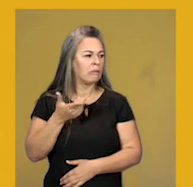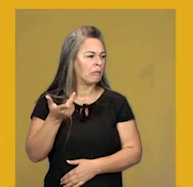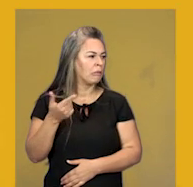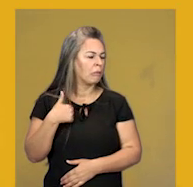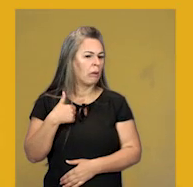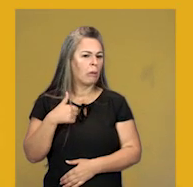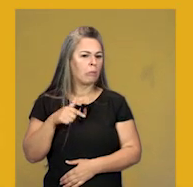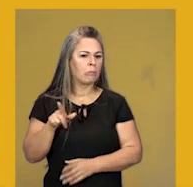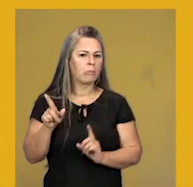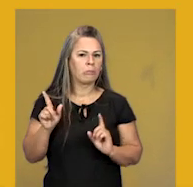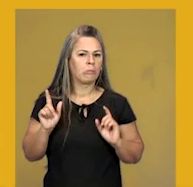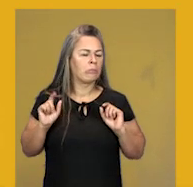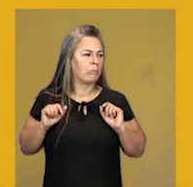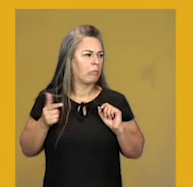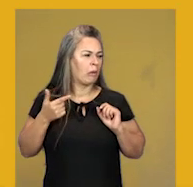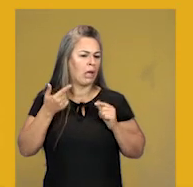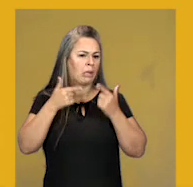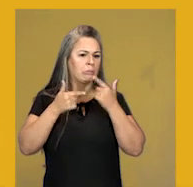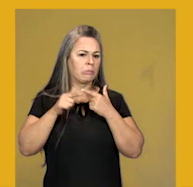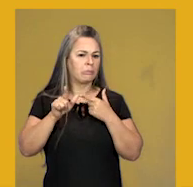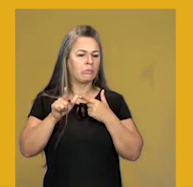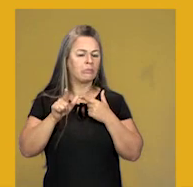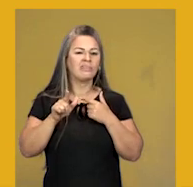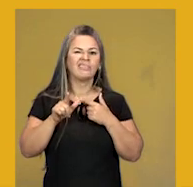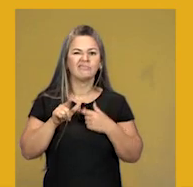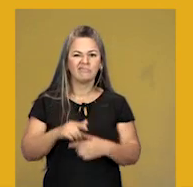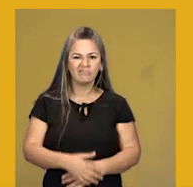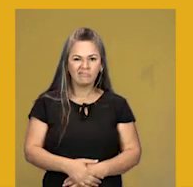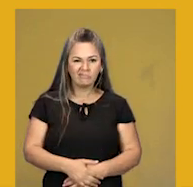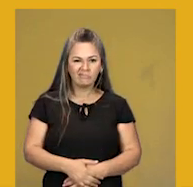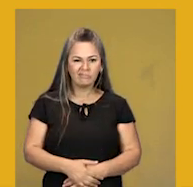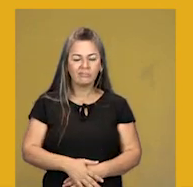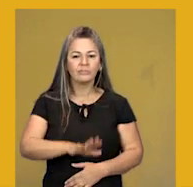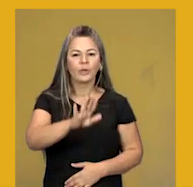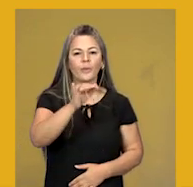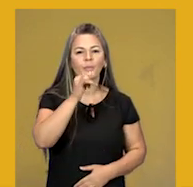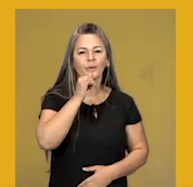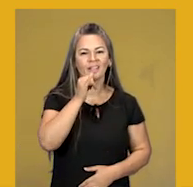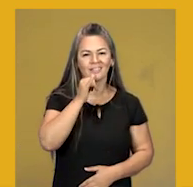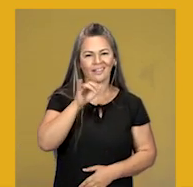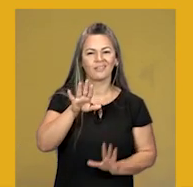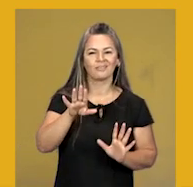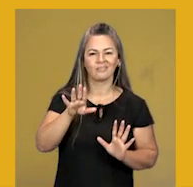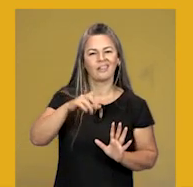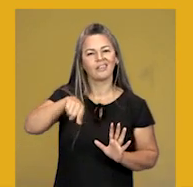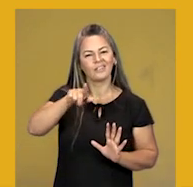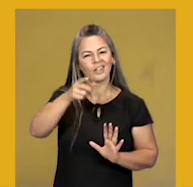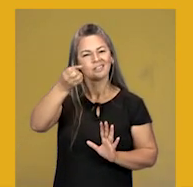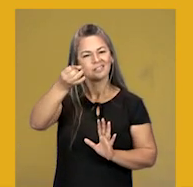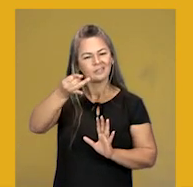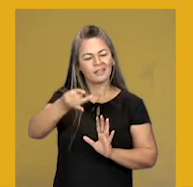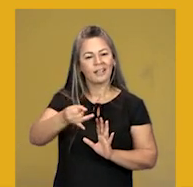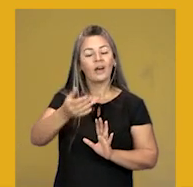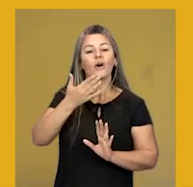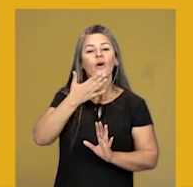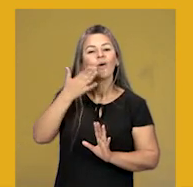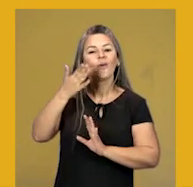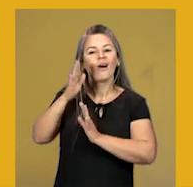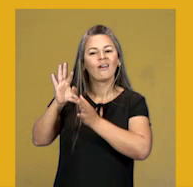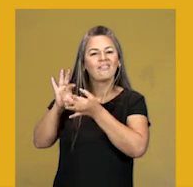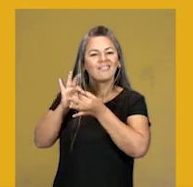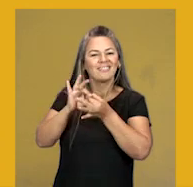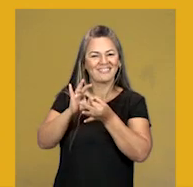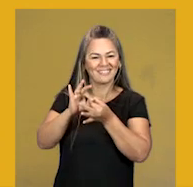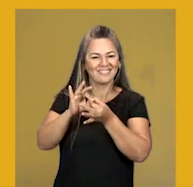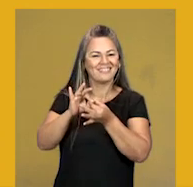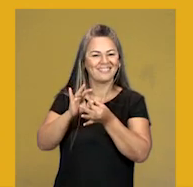tem uma reunião de pessoas, a gente pode ficar aqui dialogando, problematizando os vínculos que essas pessoas criavam, né?